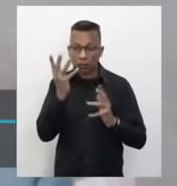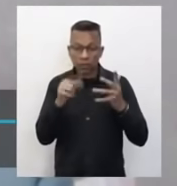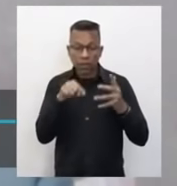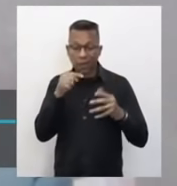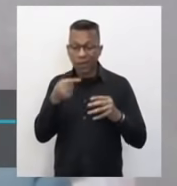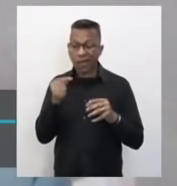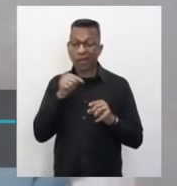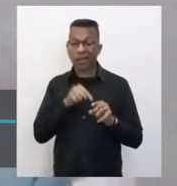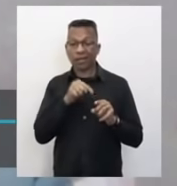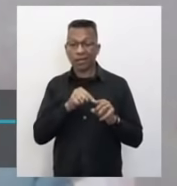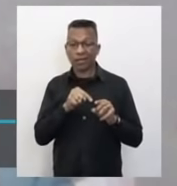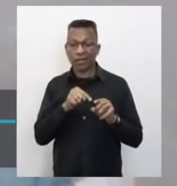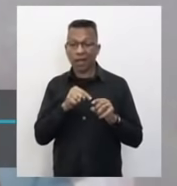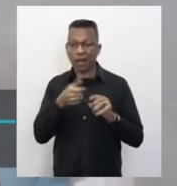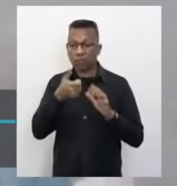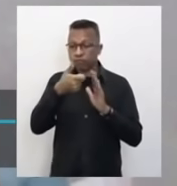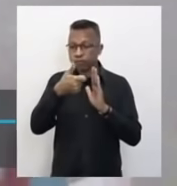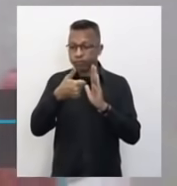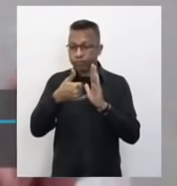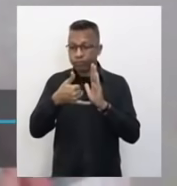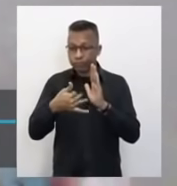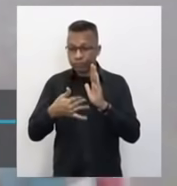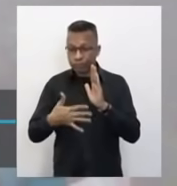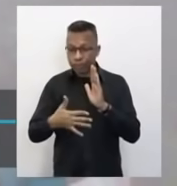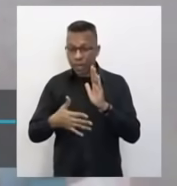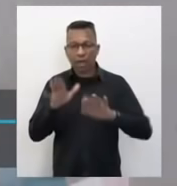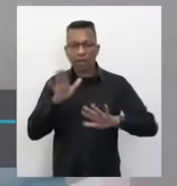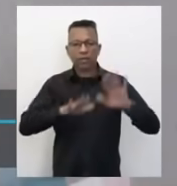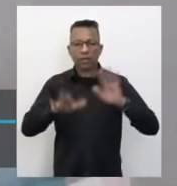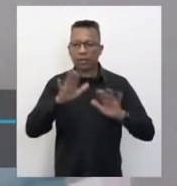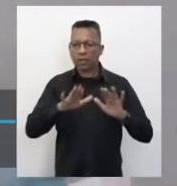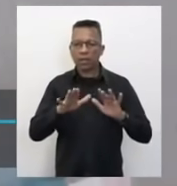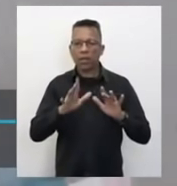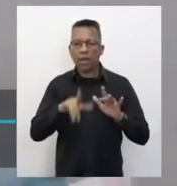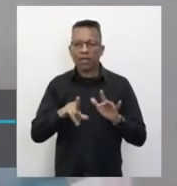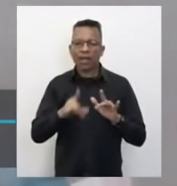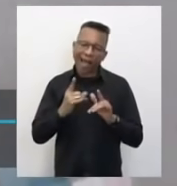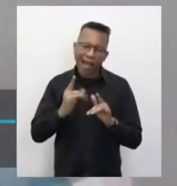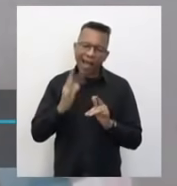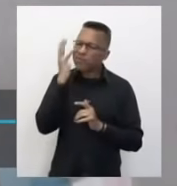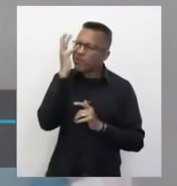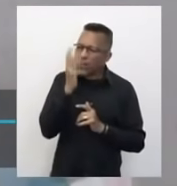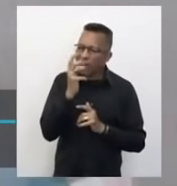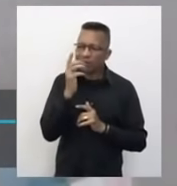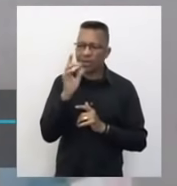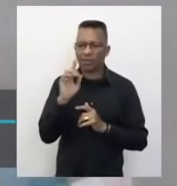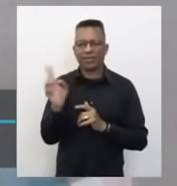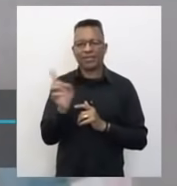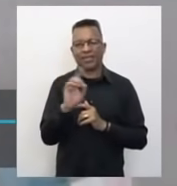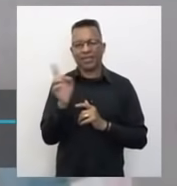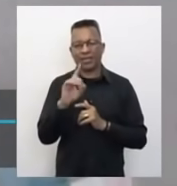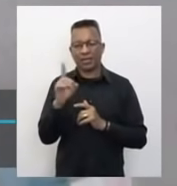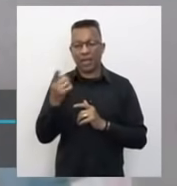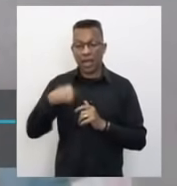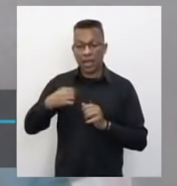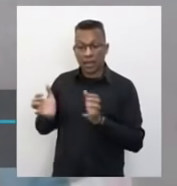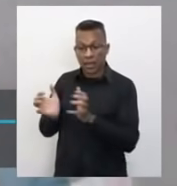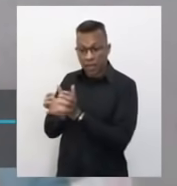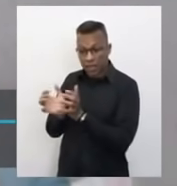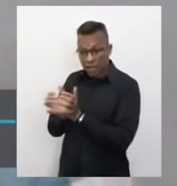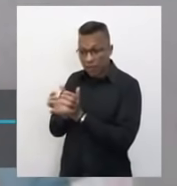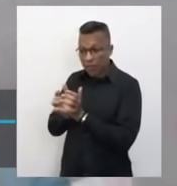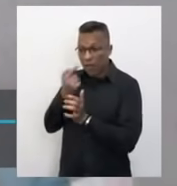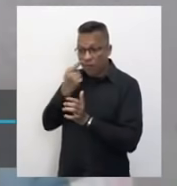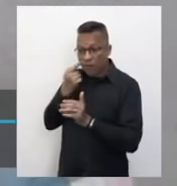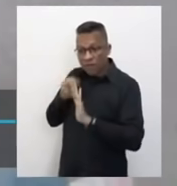trás daquela mensagem que às vezes simplesmente parece uma mensagem fofinha. E aí eles vão trabalhar em cima disso. O que